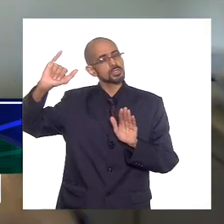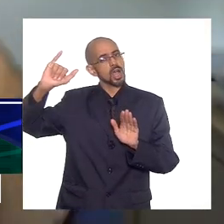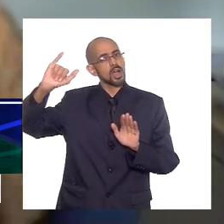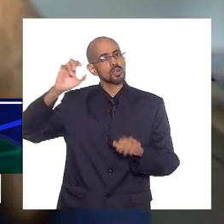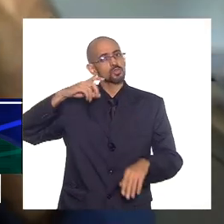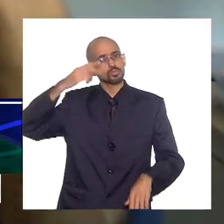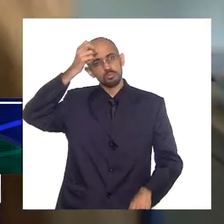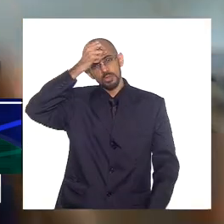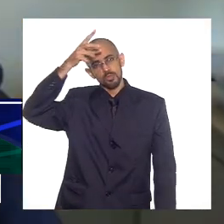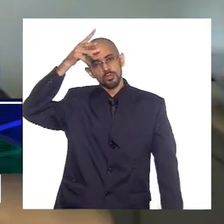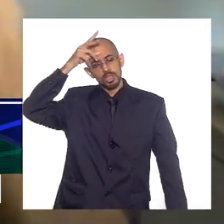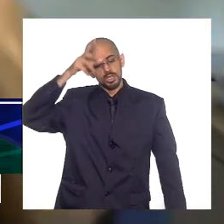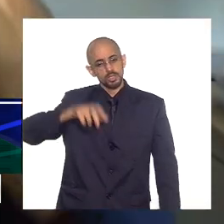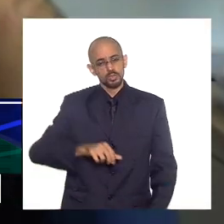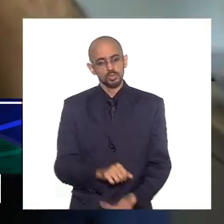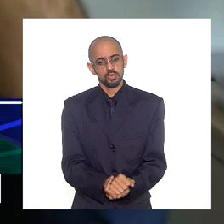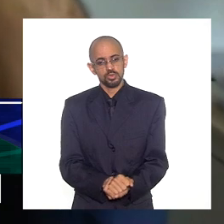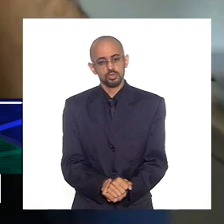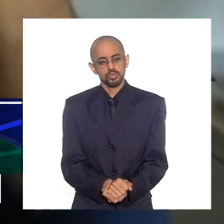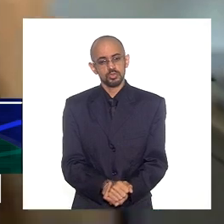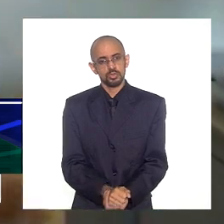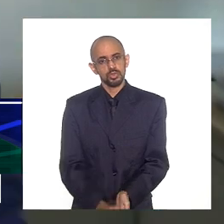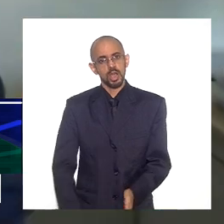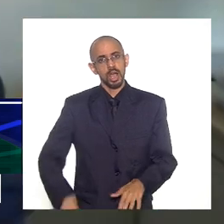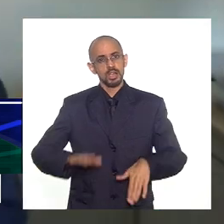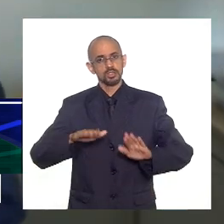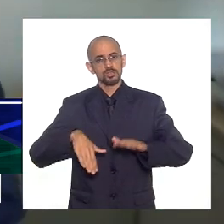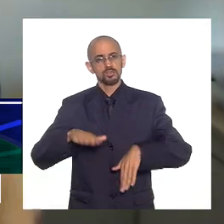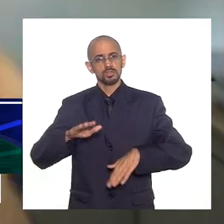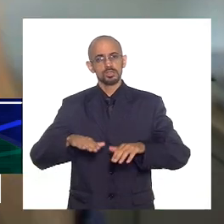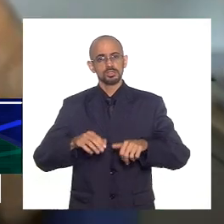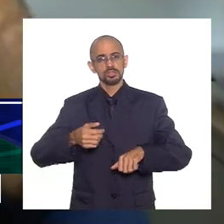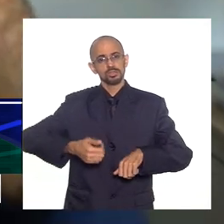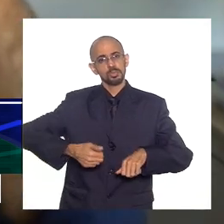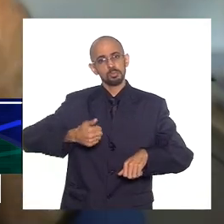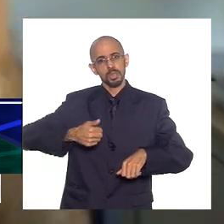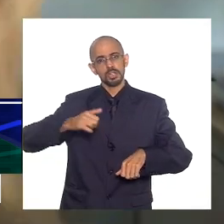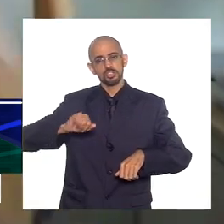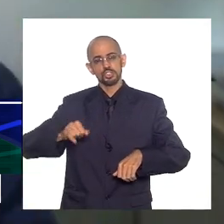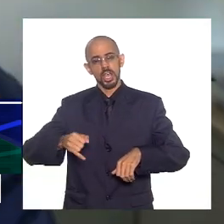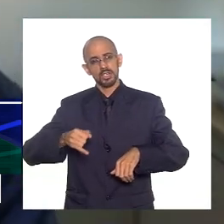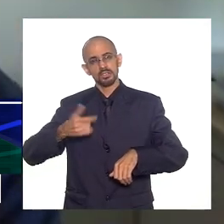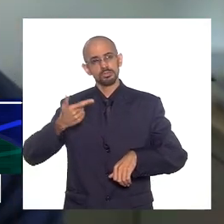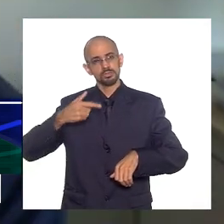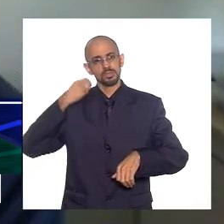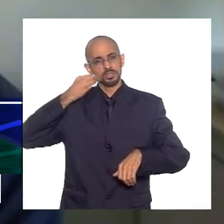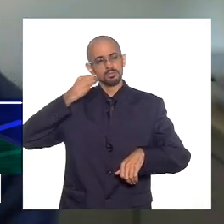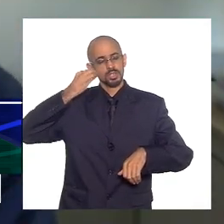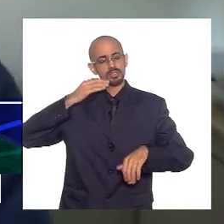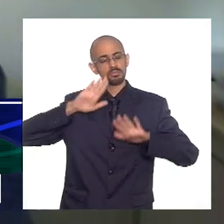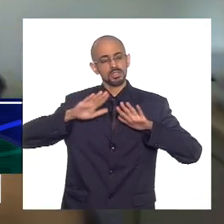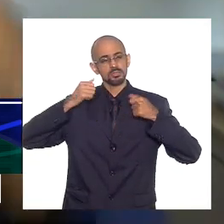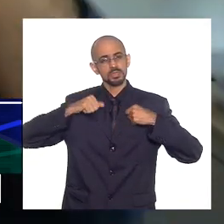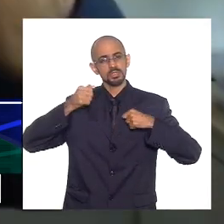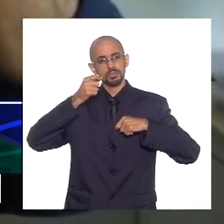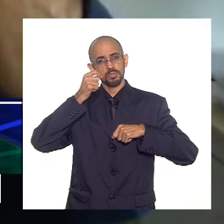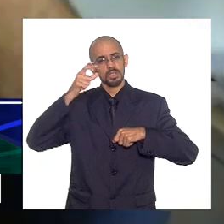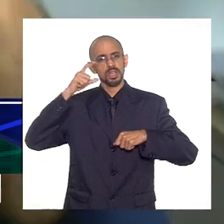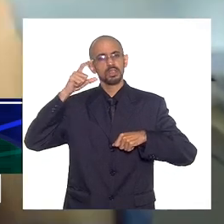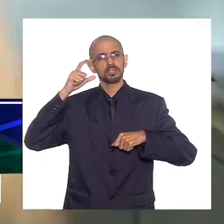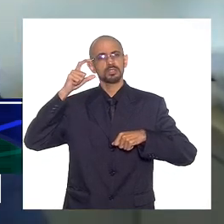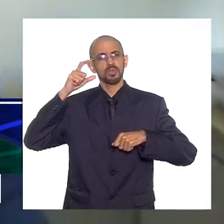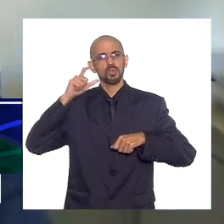né, com mandato que assumiram em 1º de janeiro, para que fiquem de alerta.